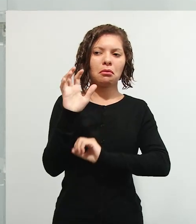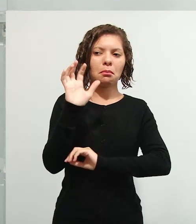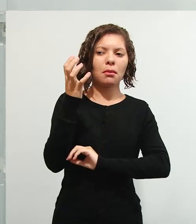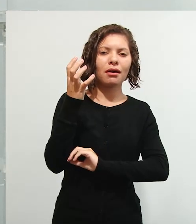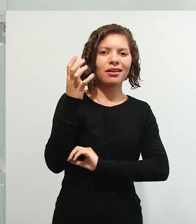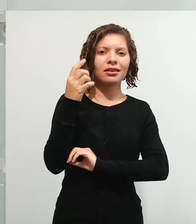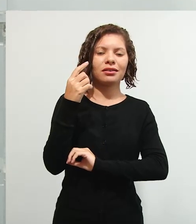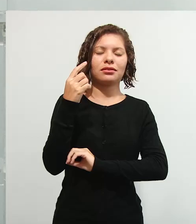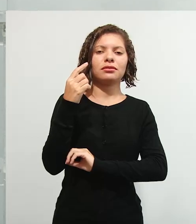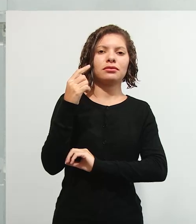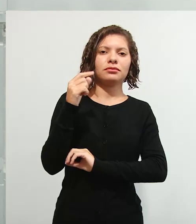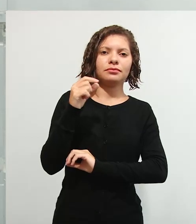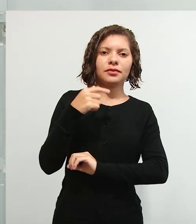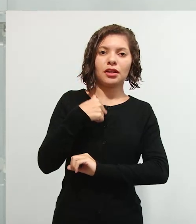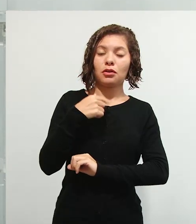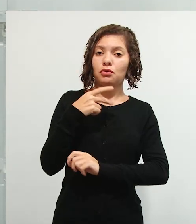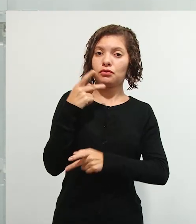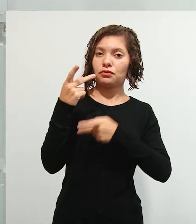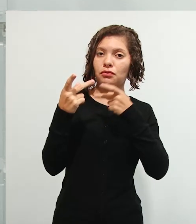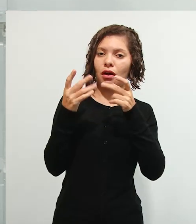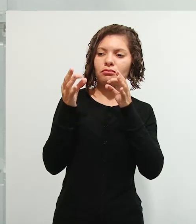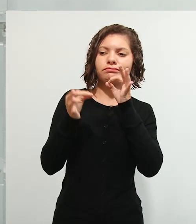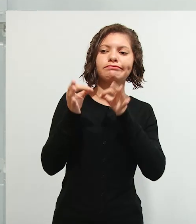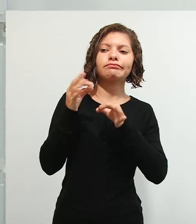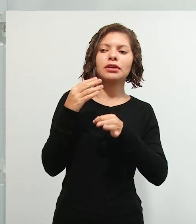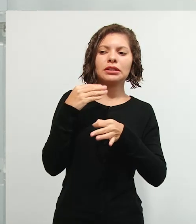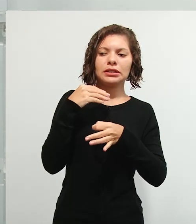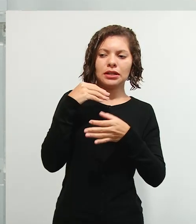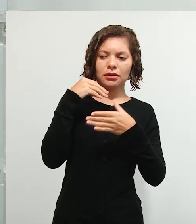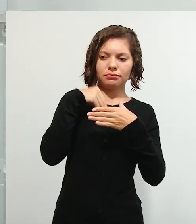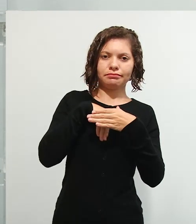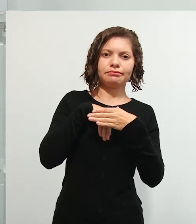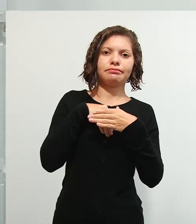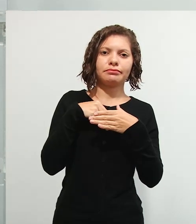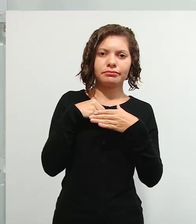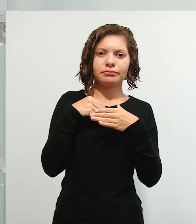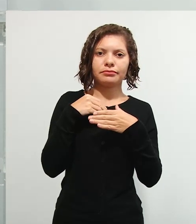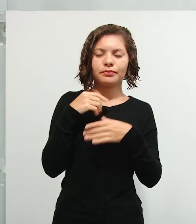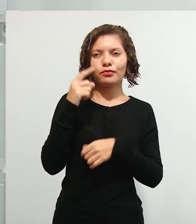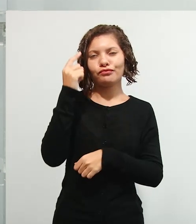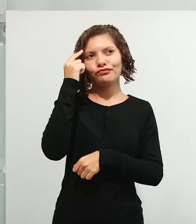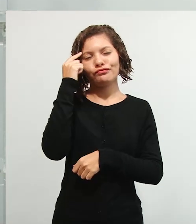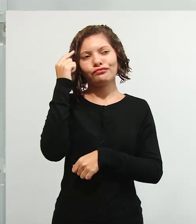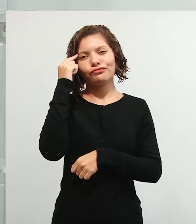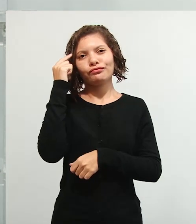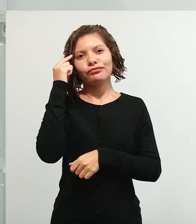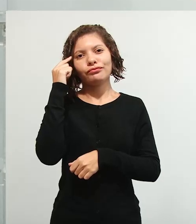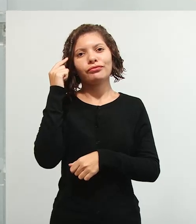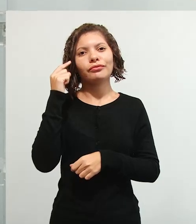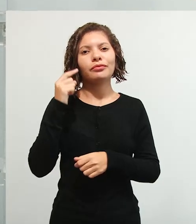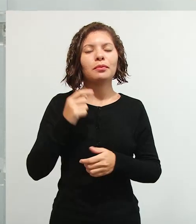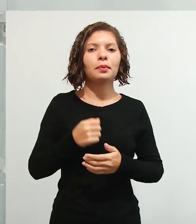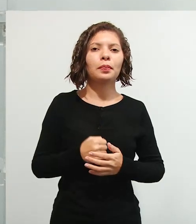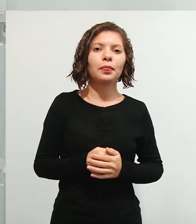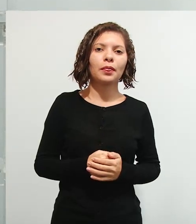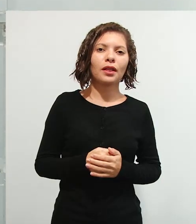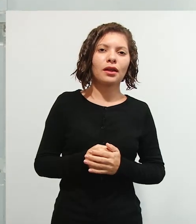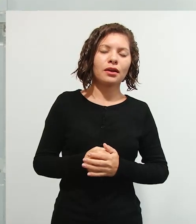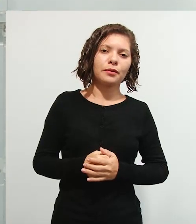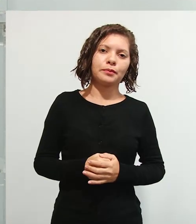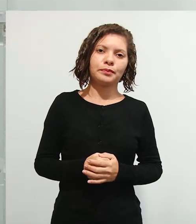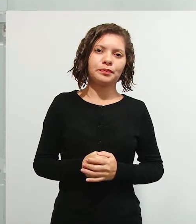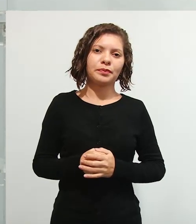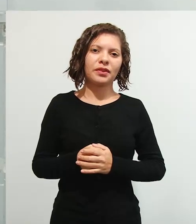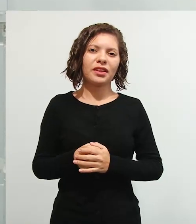determinado fenômeno, determinado fato. Eu faço um julgamento interno, né? Esse julgamento interno não